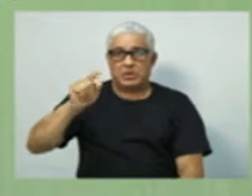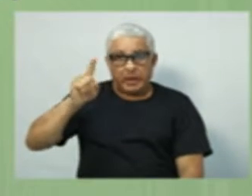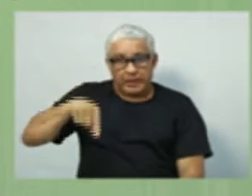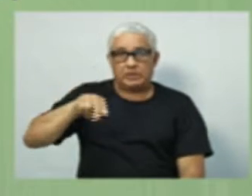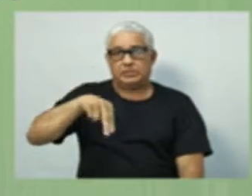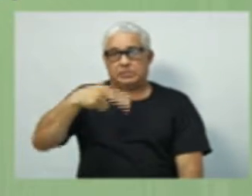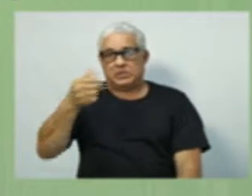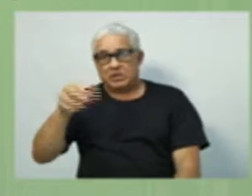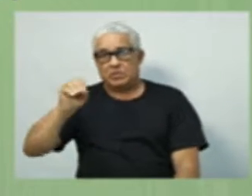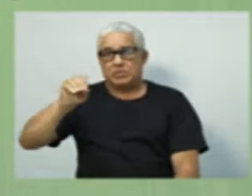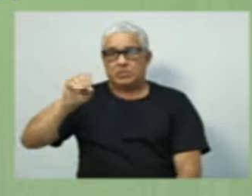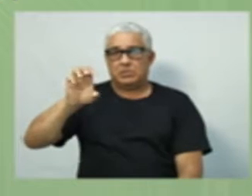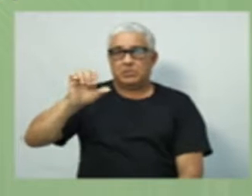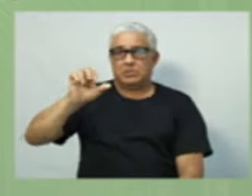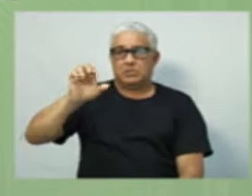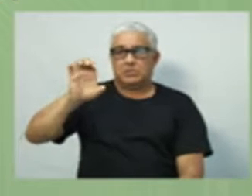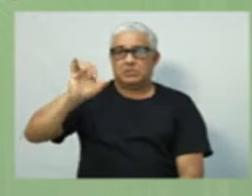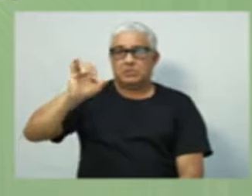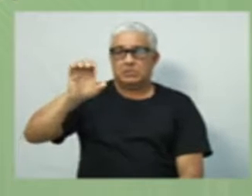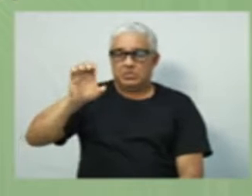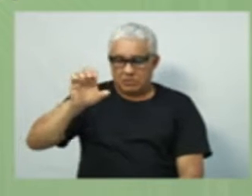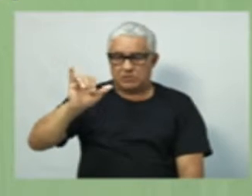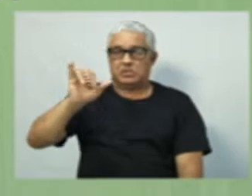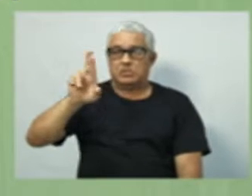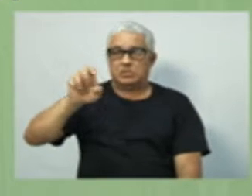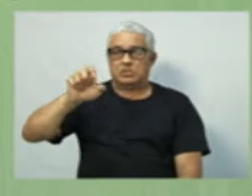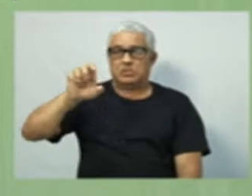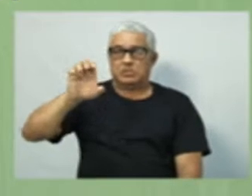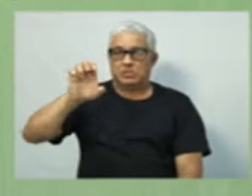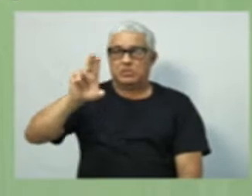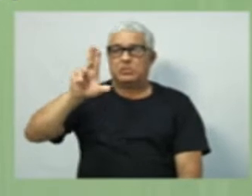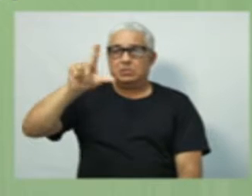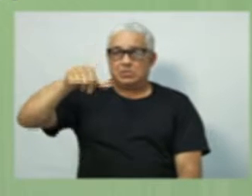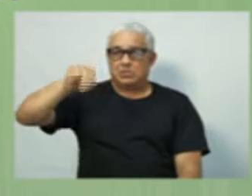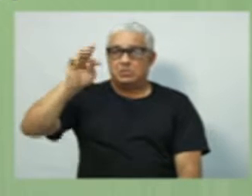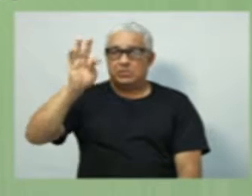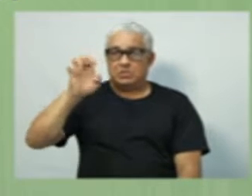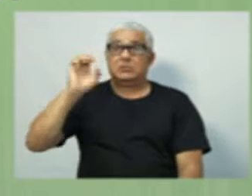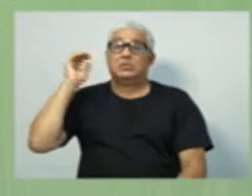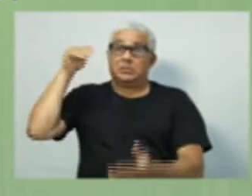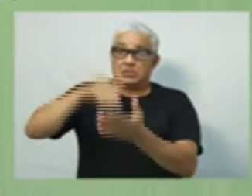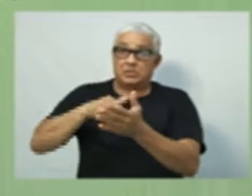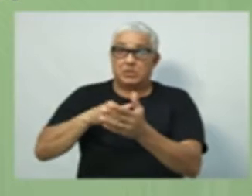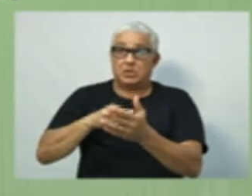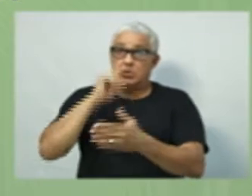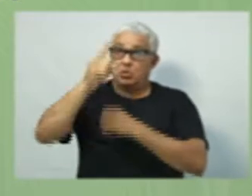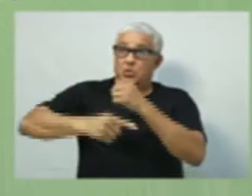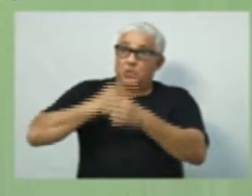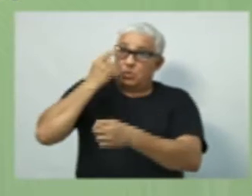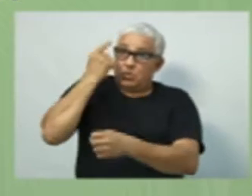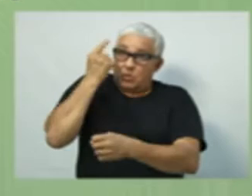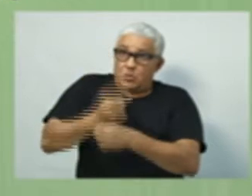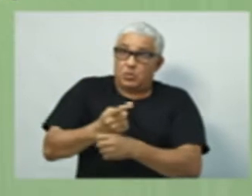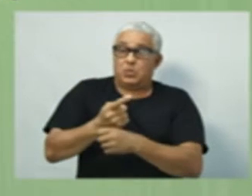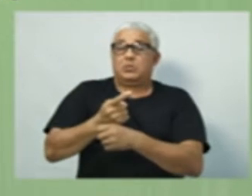circulante são circulante até 12 meses do encerramento do balanço patrimonial